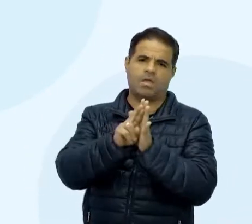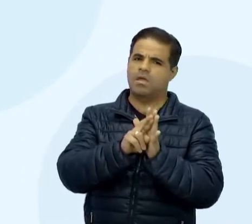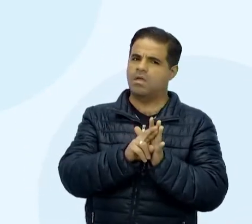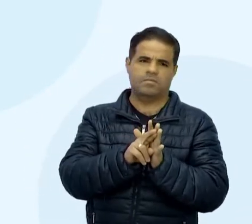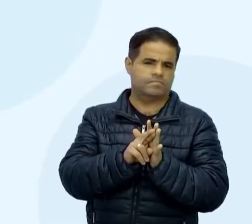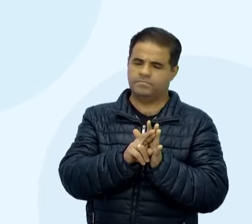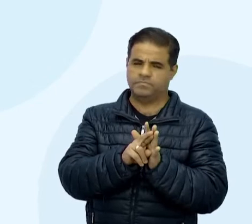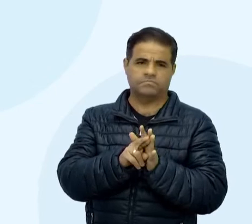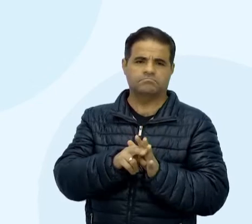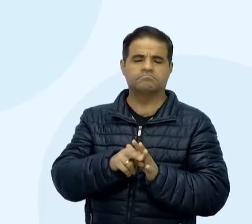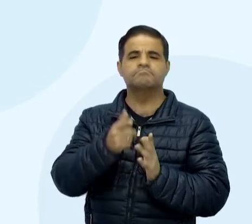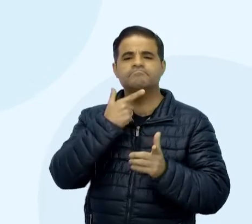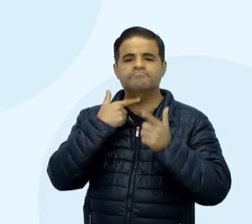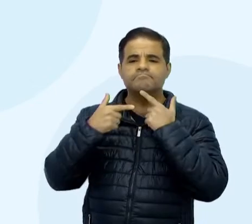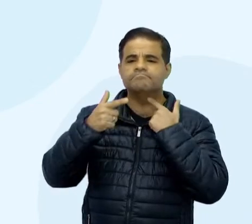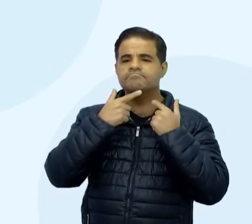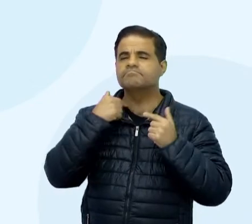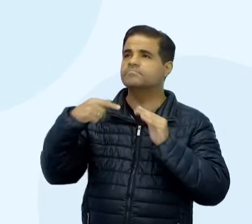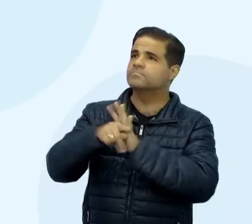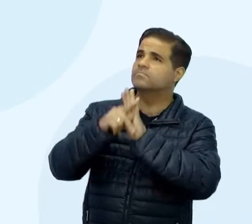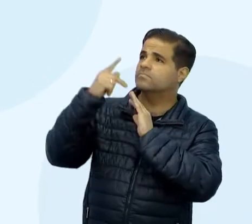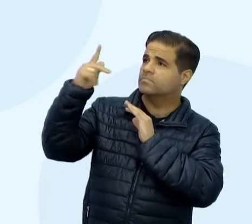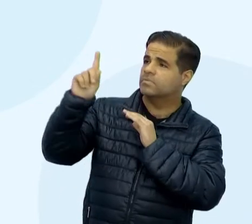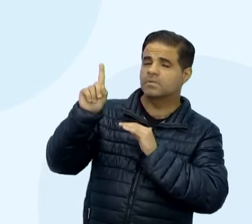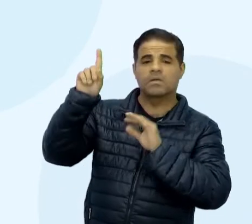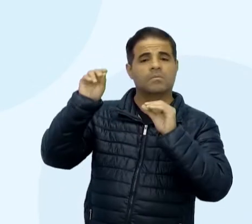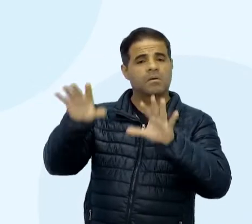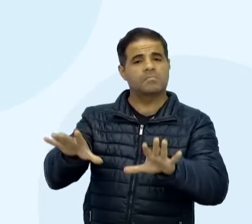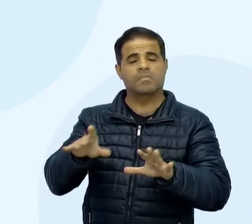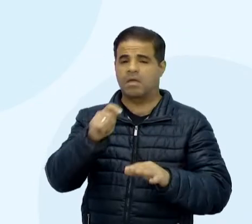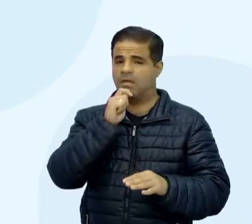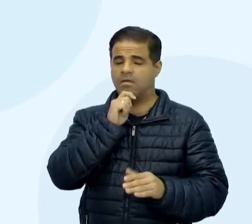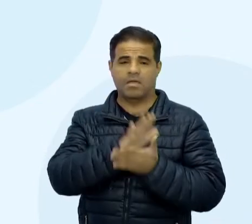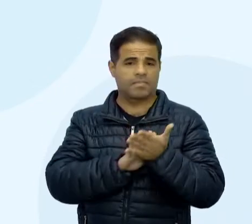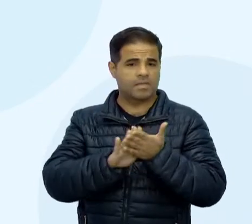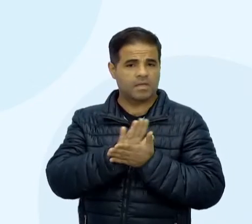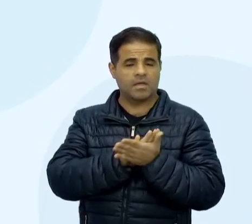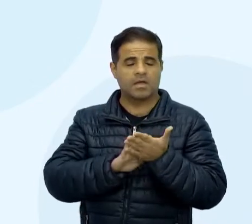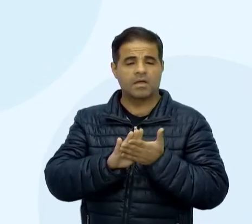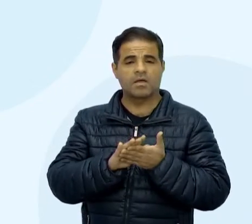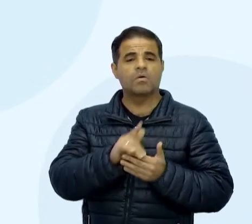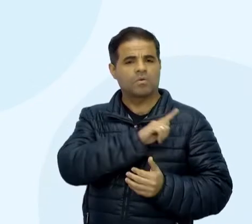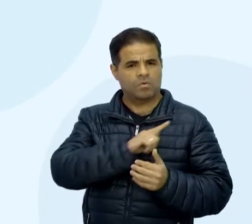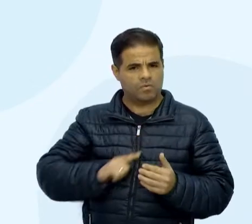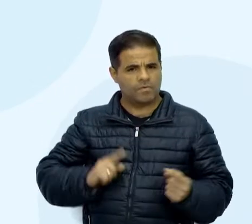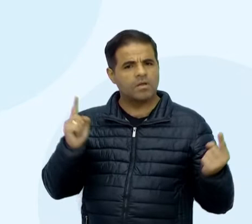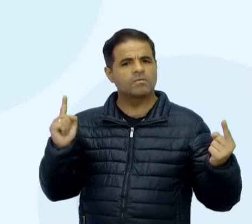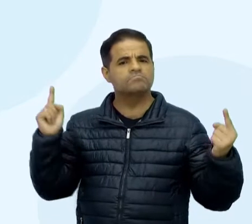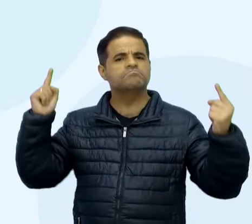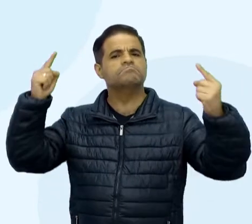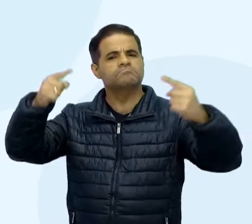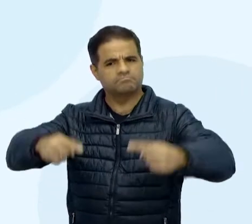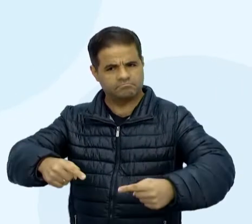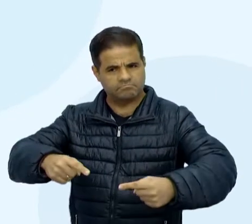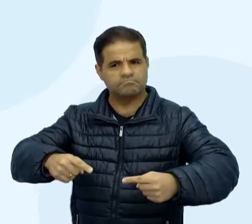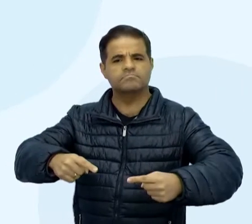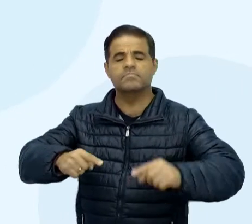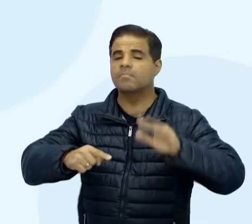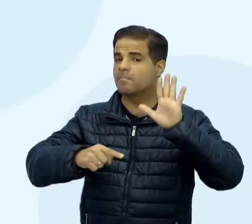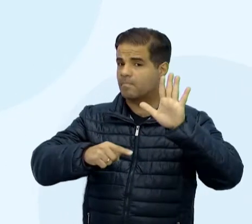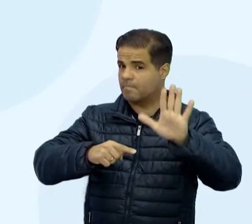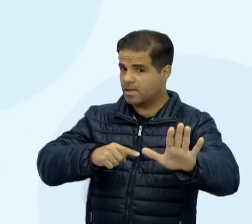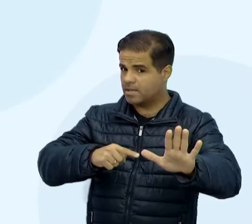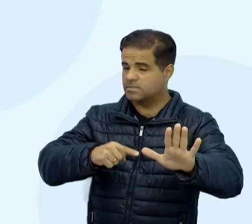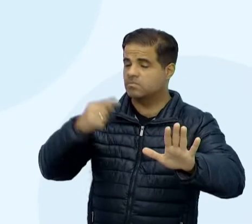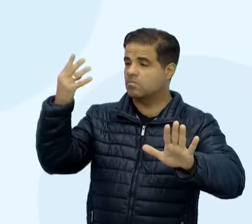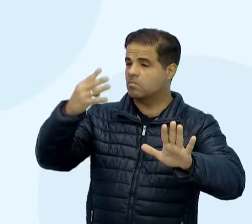representavam os desejos de Deus para eles. O governo enfrentou esses rebeldes, tá? Mas só foi